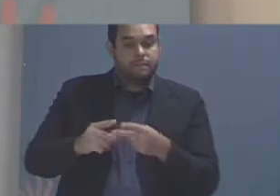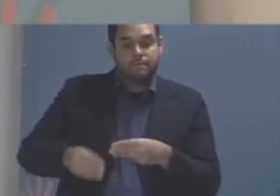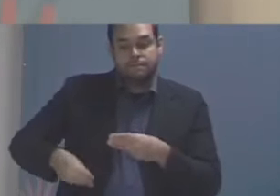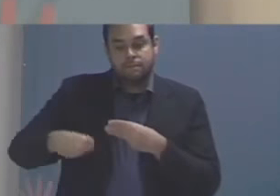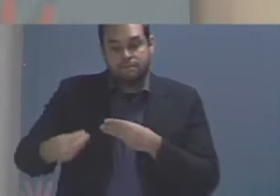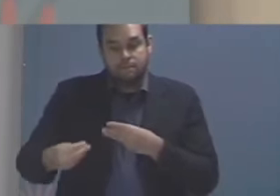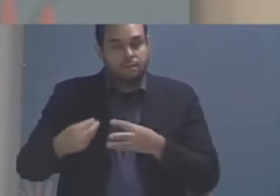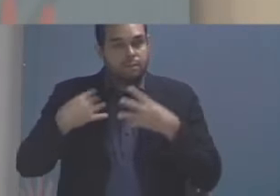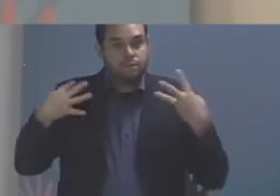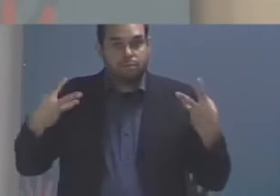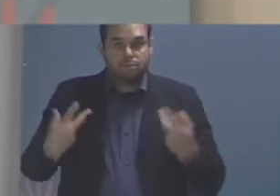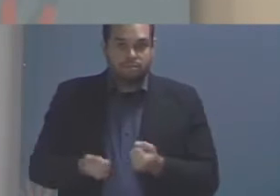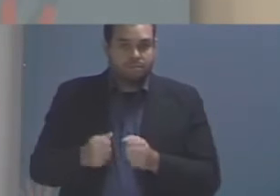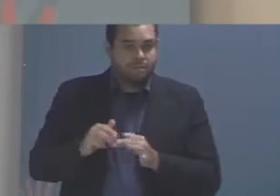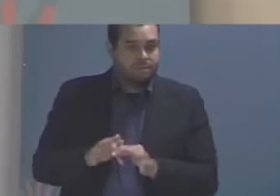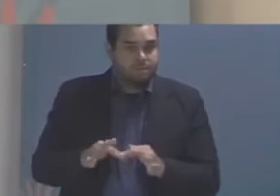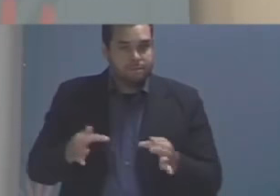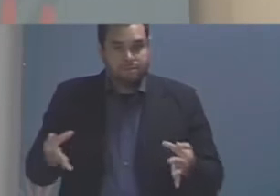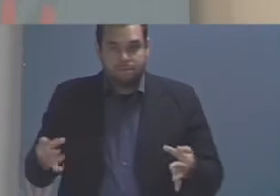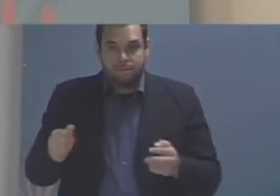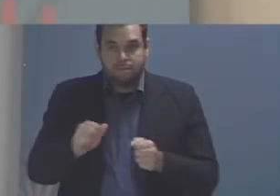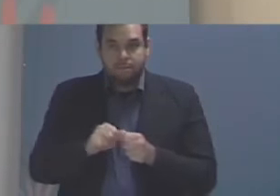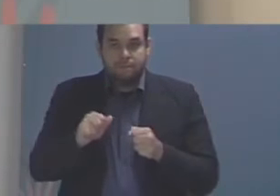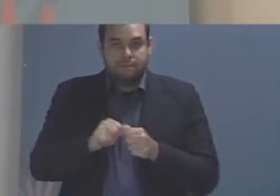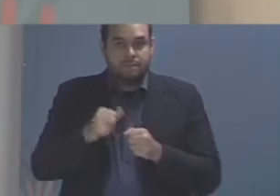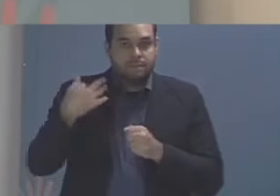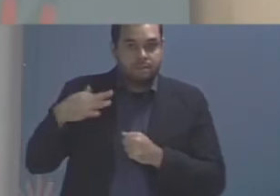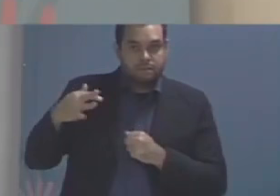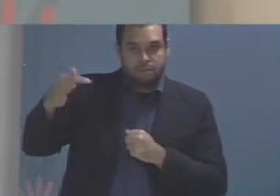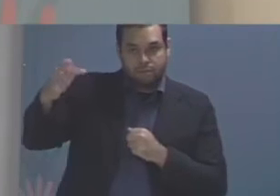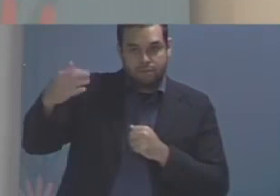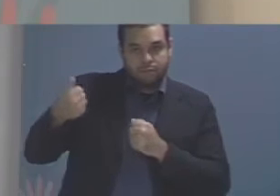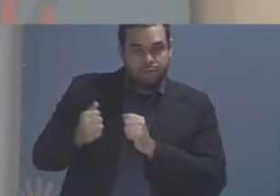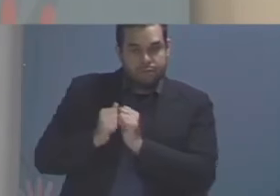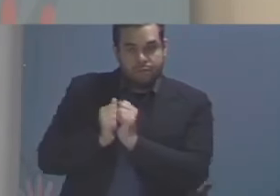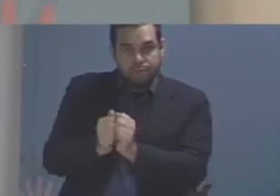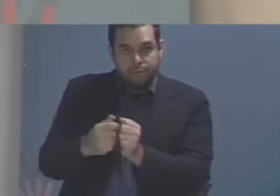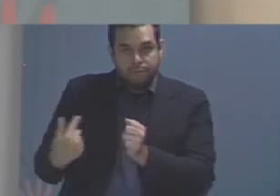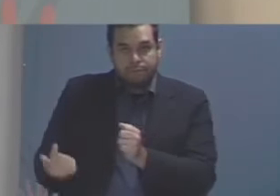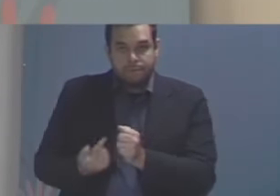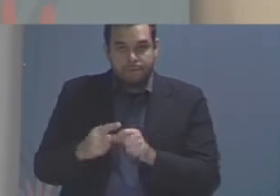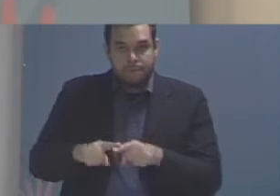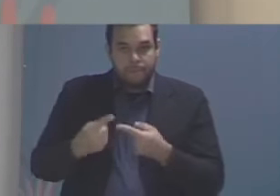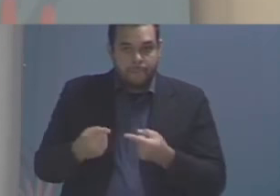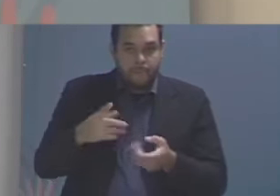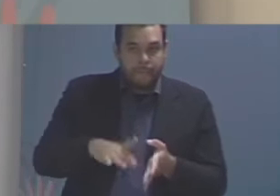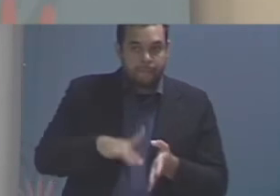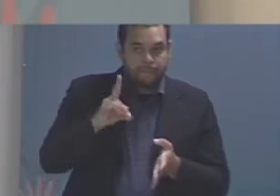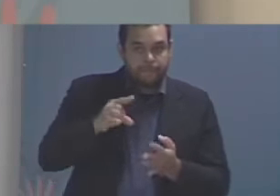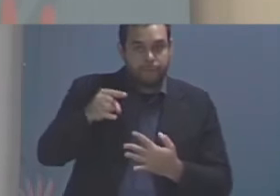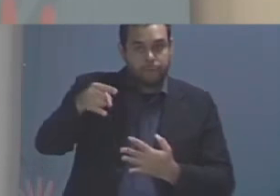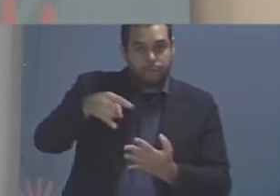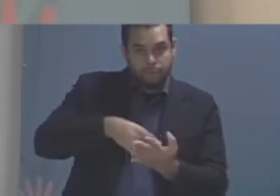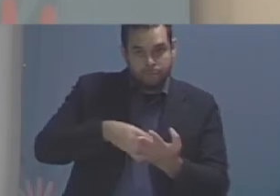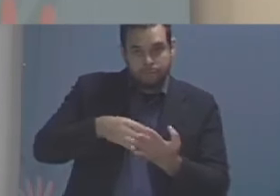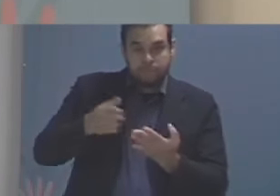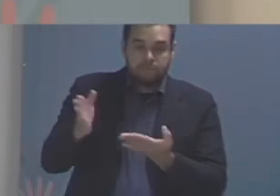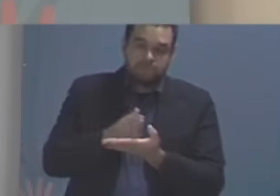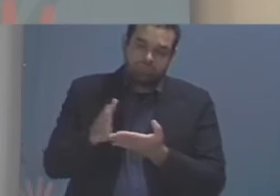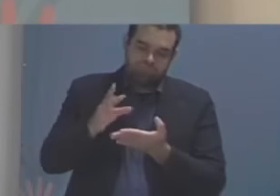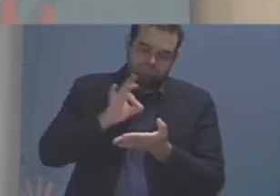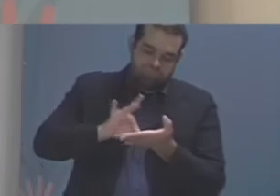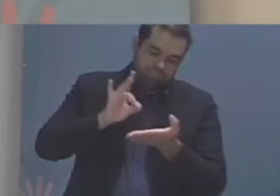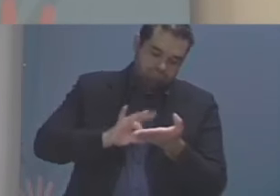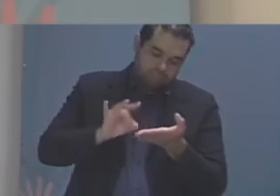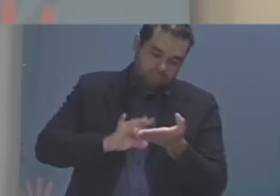pode acompanhar tudo. É tão simples fazer com que a tecnologia ande do nosso lado, mas eles preferem fazer uma ata com algumas assinaturas,